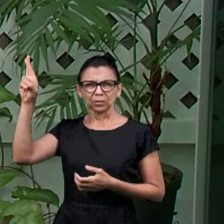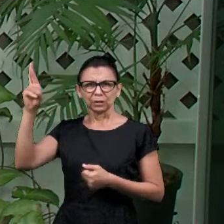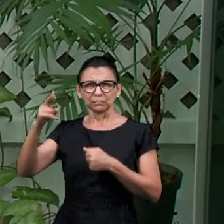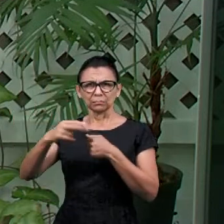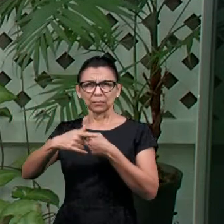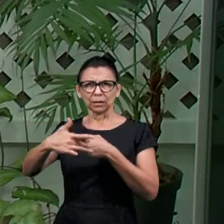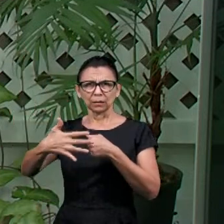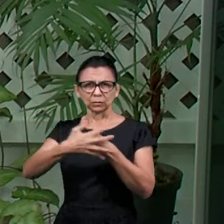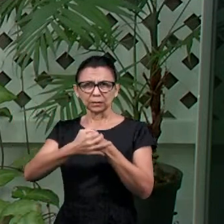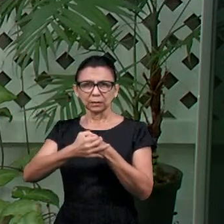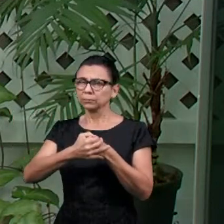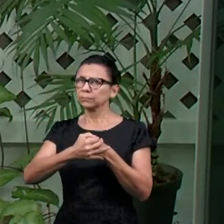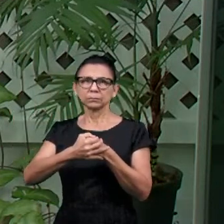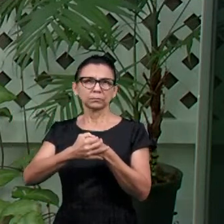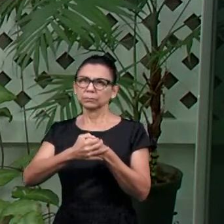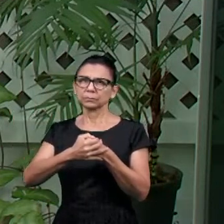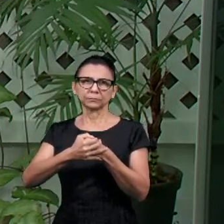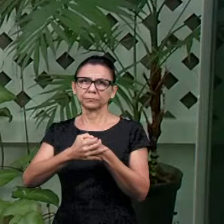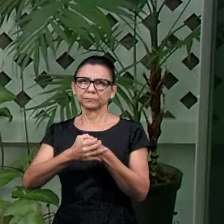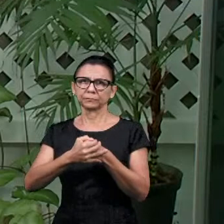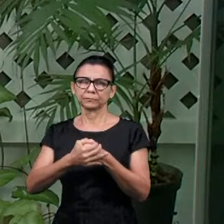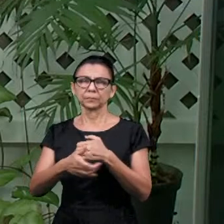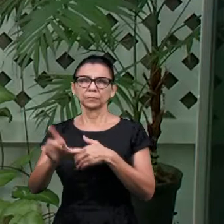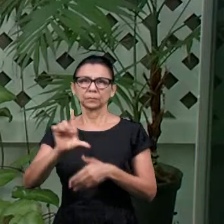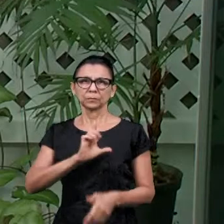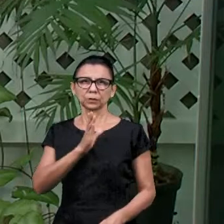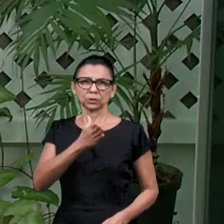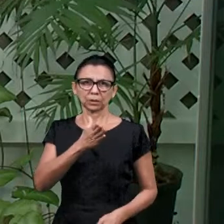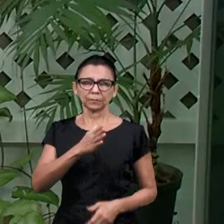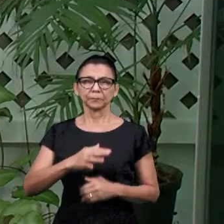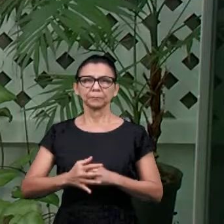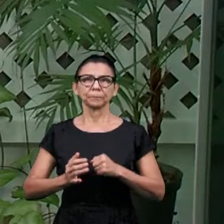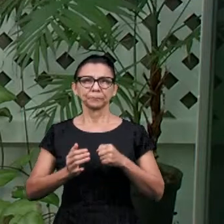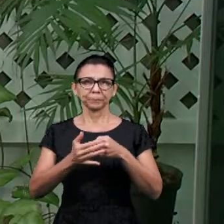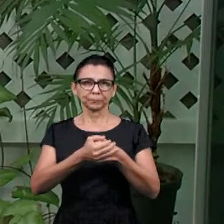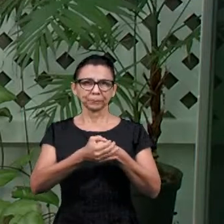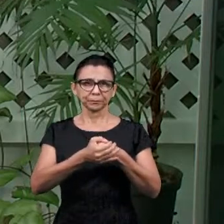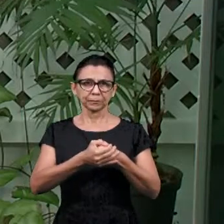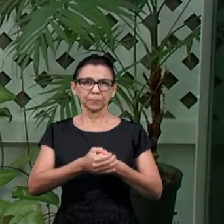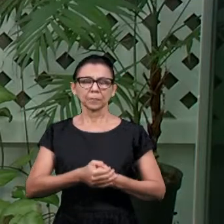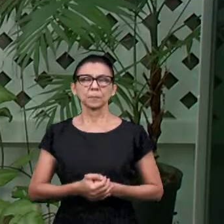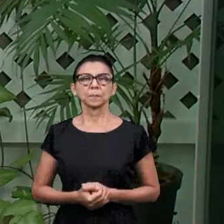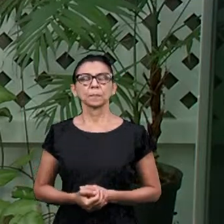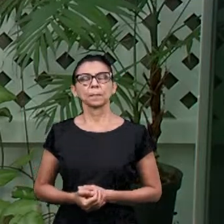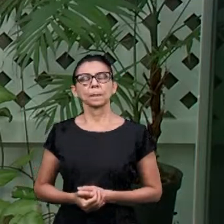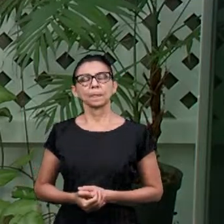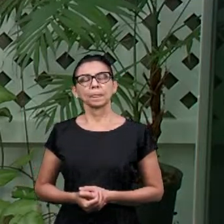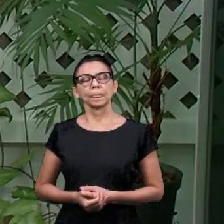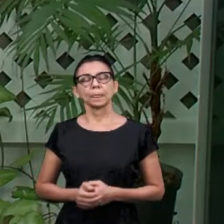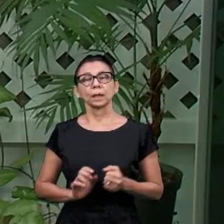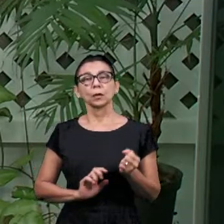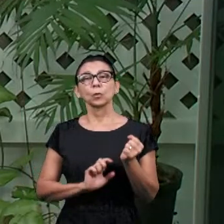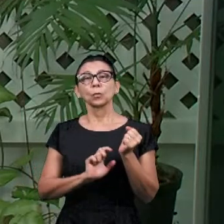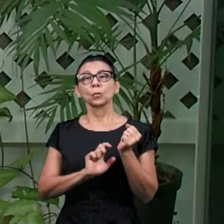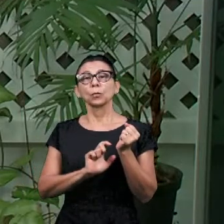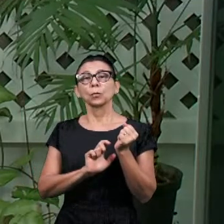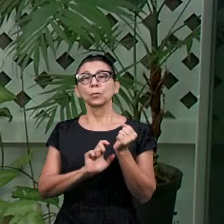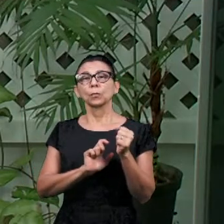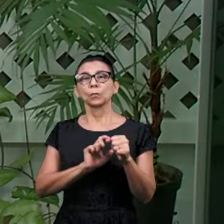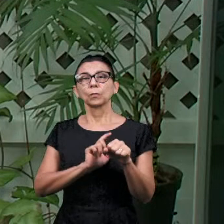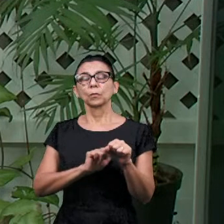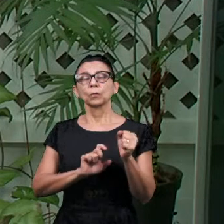acabou. Agora, o segredo é do momento, é daquele que descobre